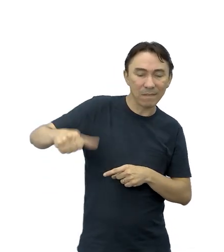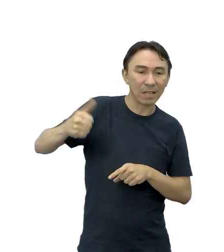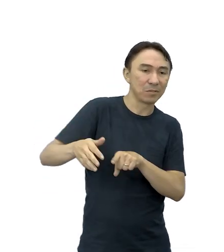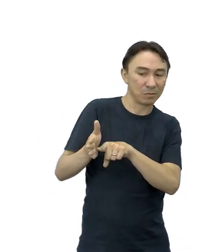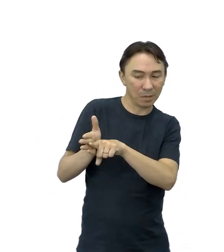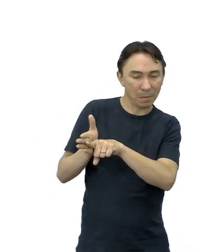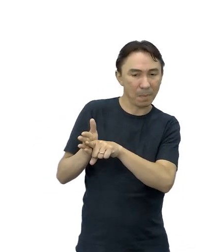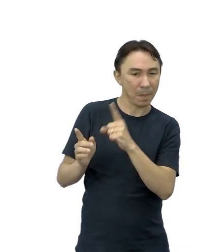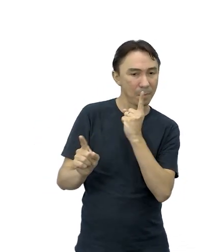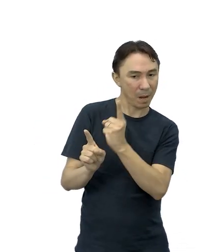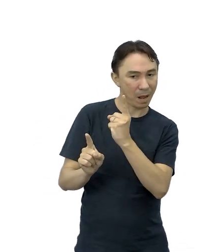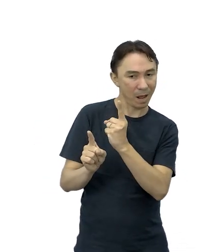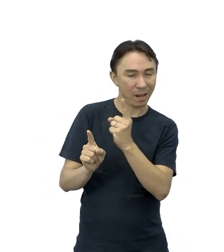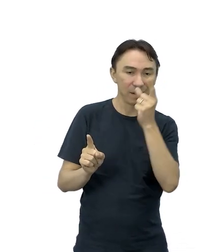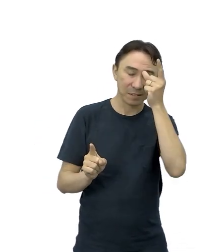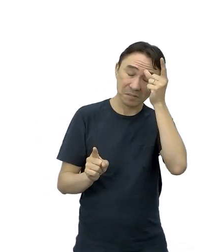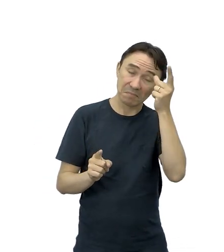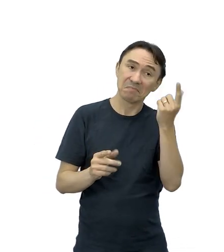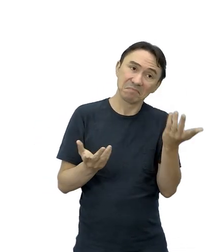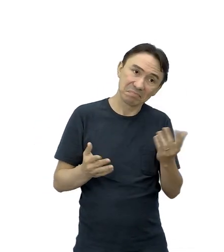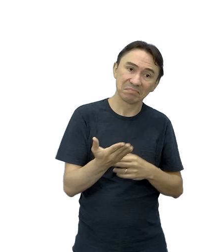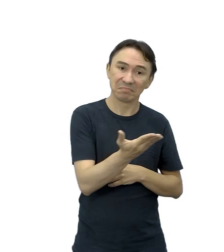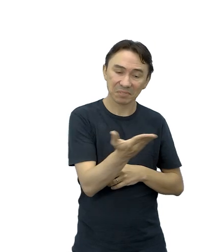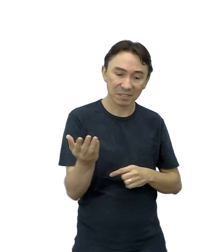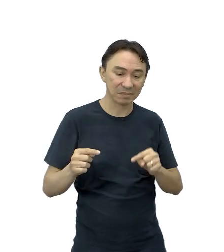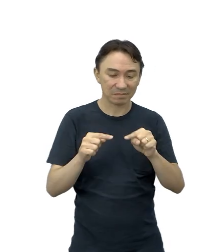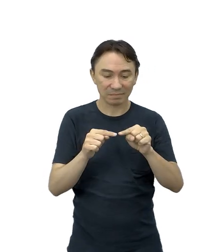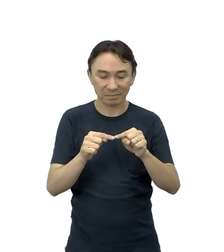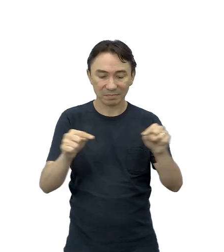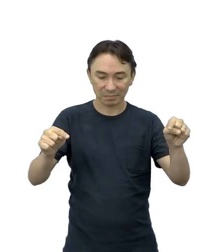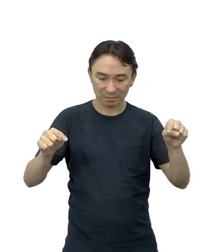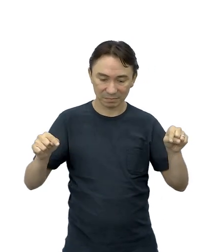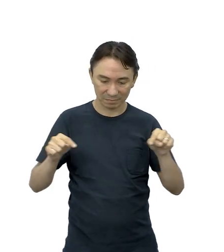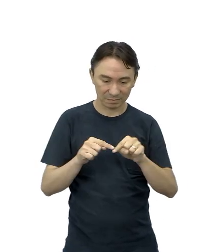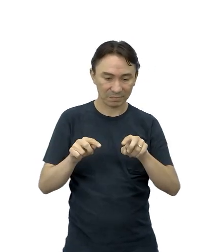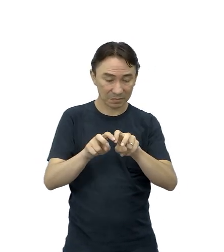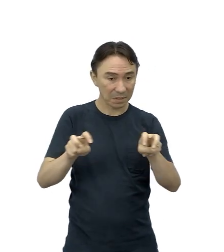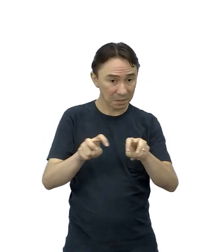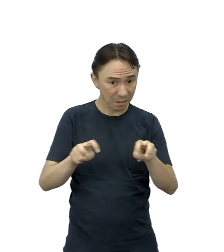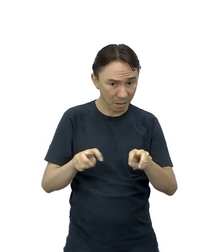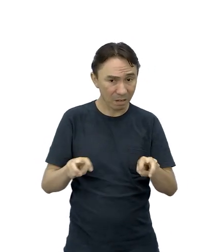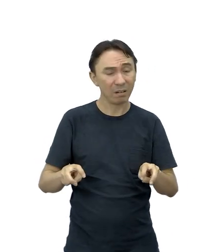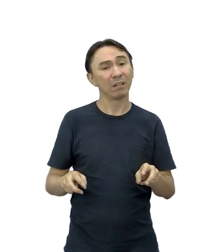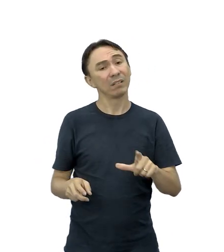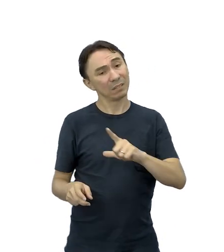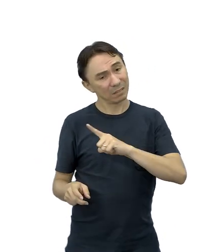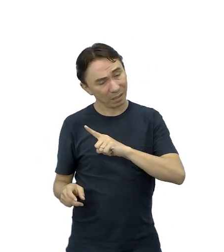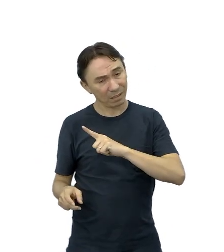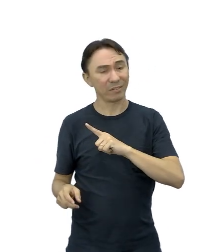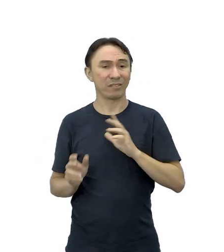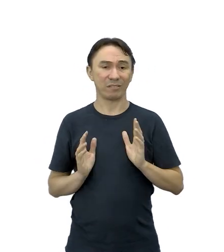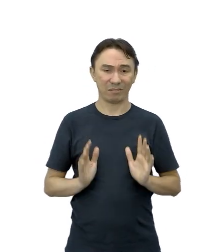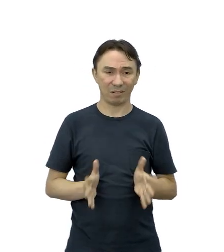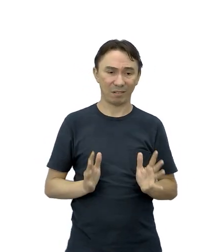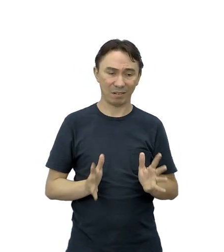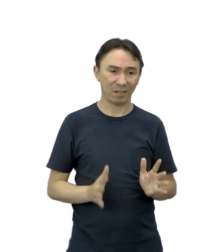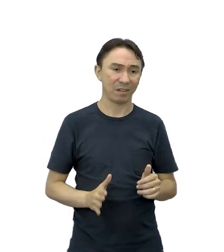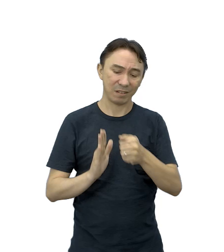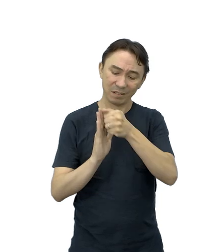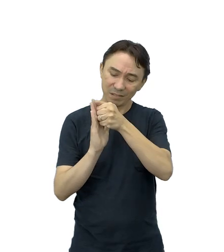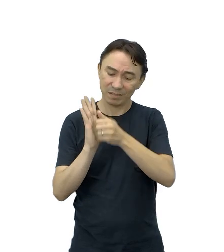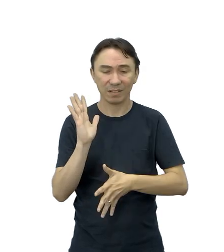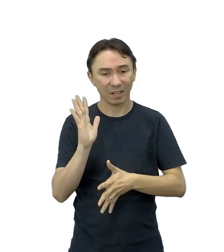na sala de aula vocês também já produzem, né, algumas atividades ou questionamentos que trazem à tona